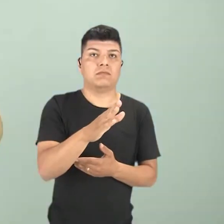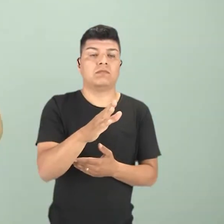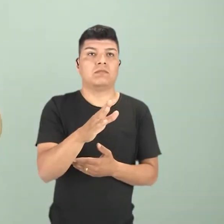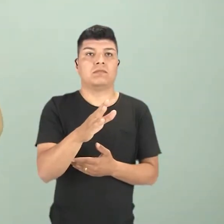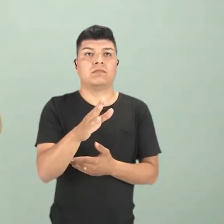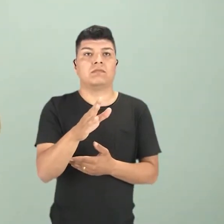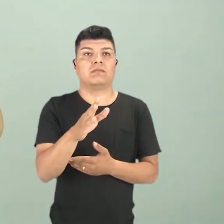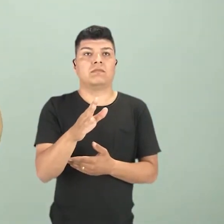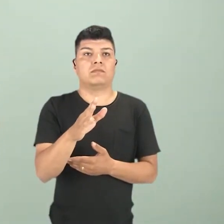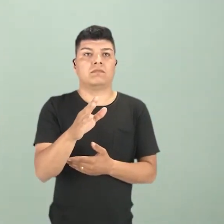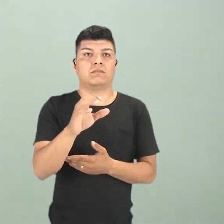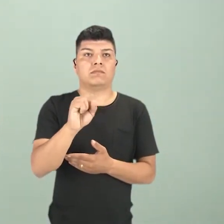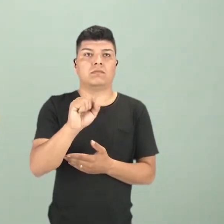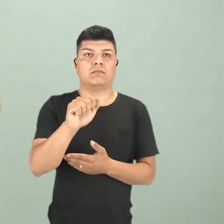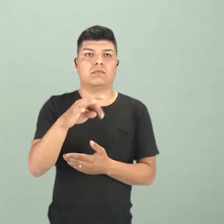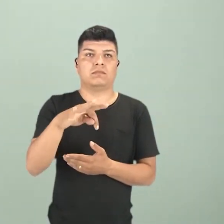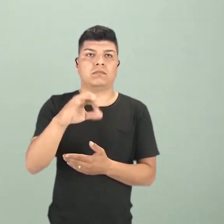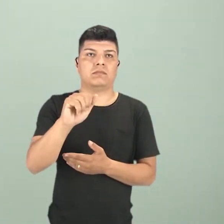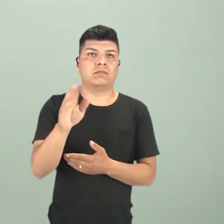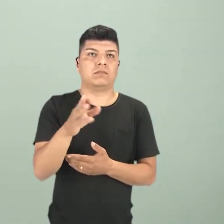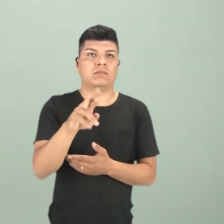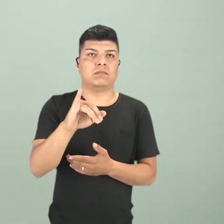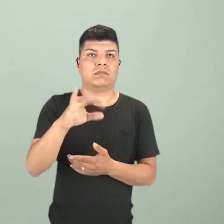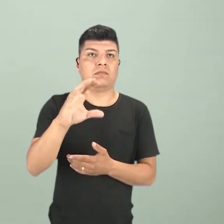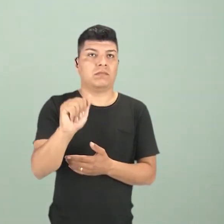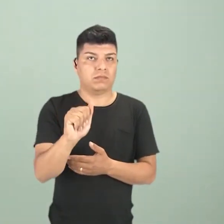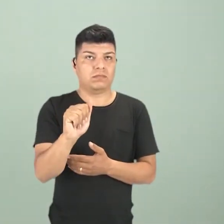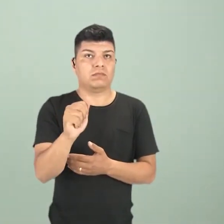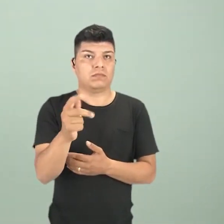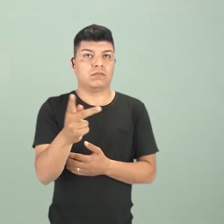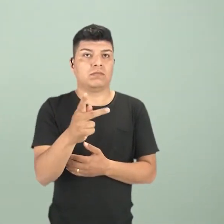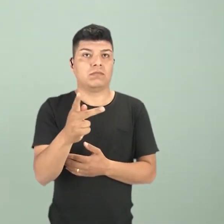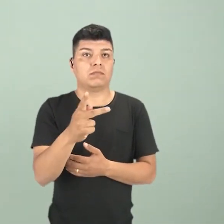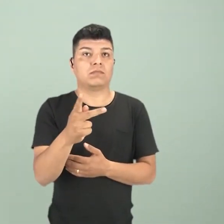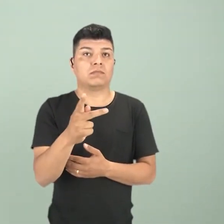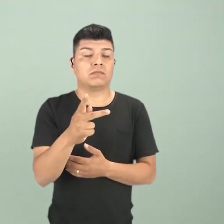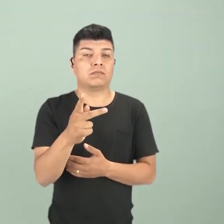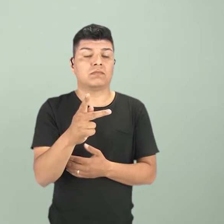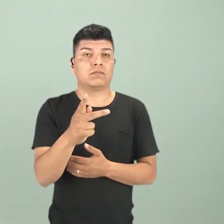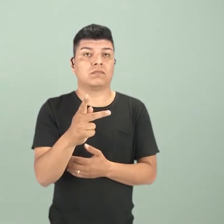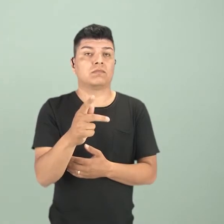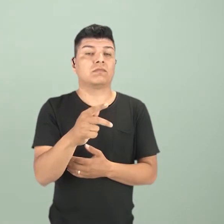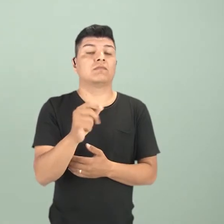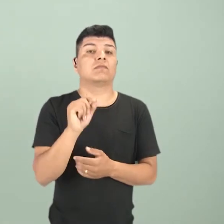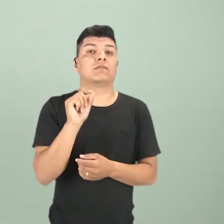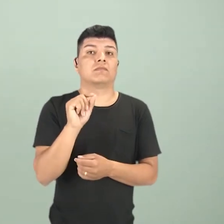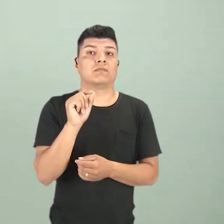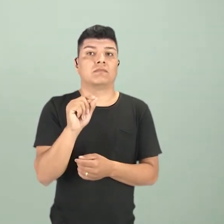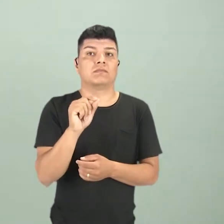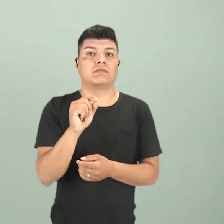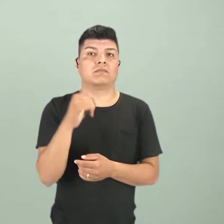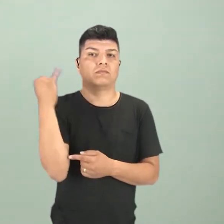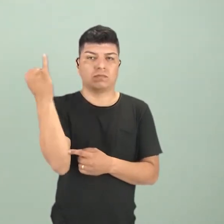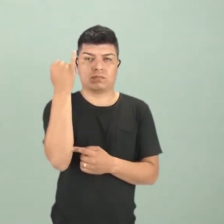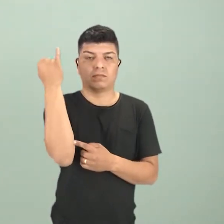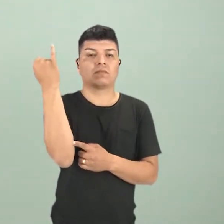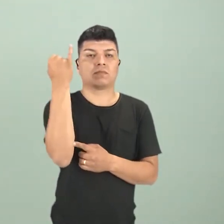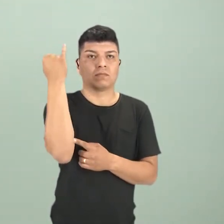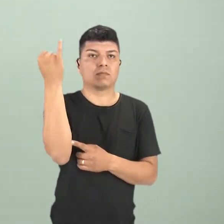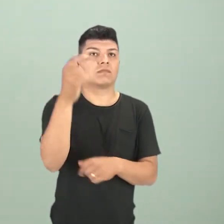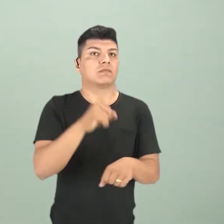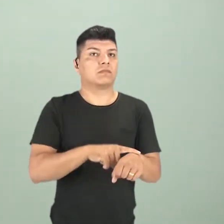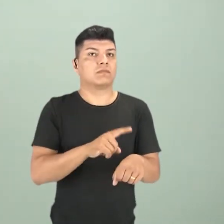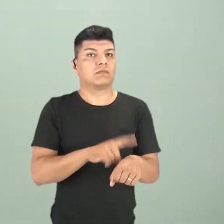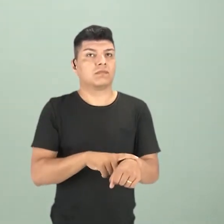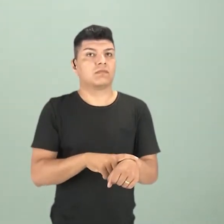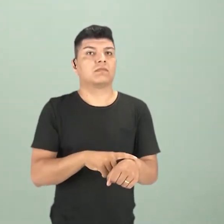Caramuru de Santa Rita Durão. Essas duas obras, elas foram marcantes para esse momento